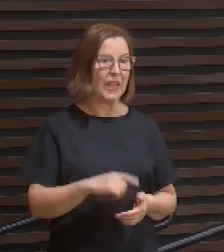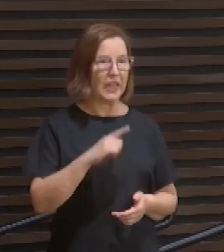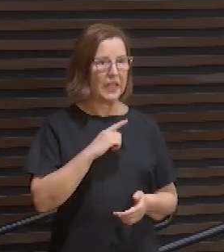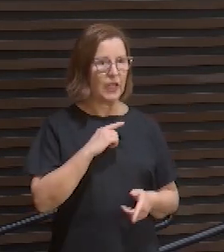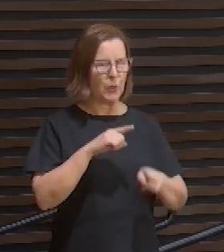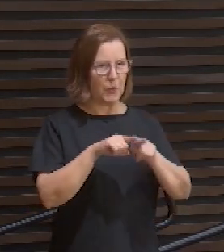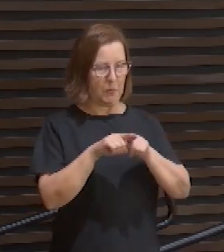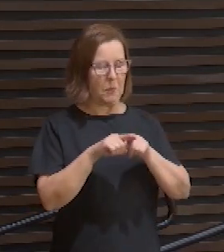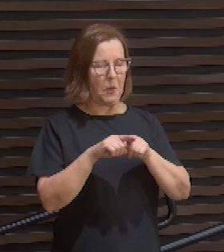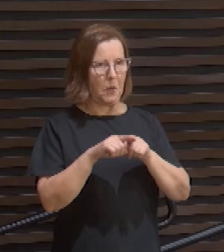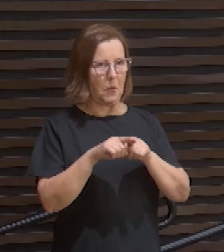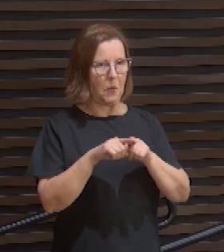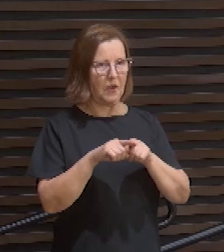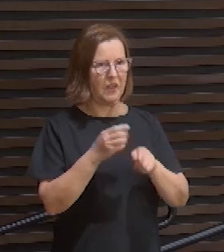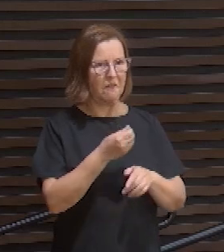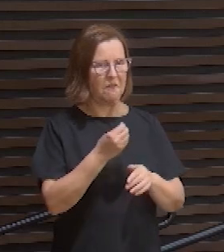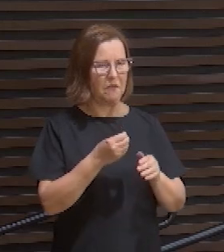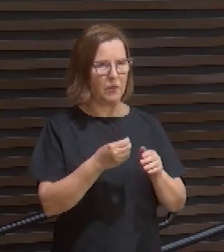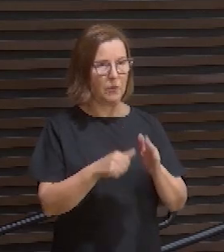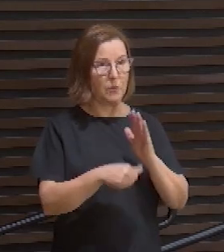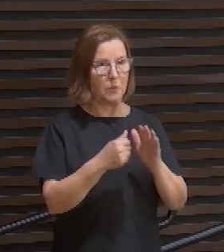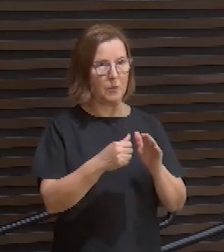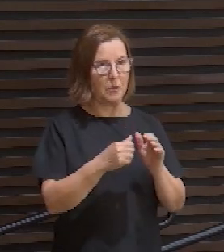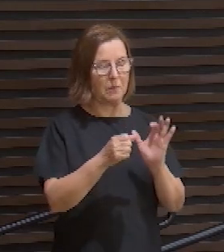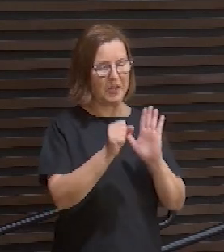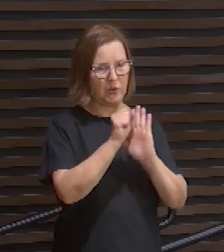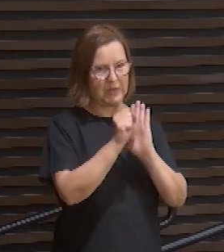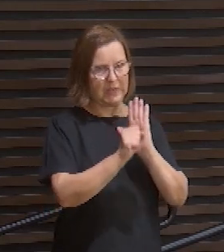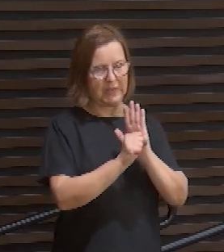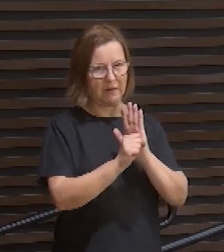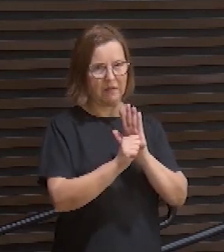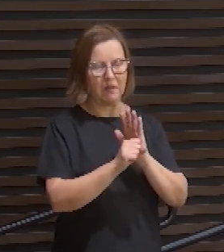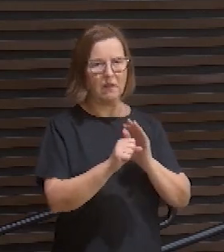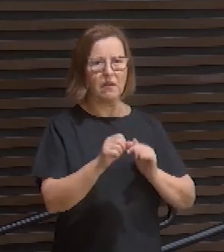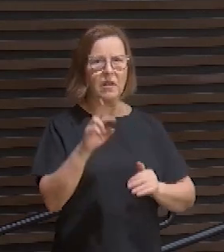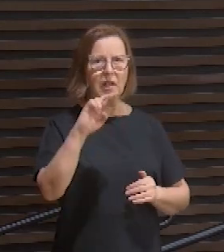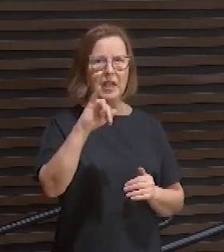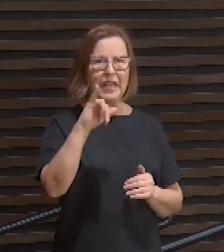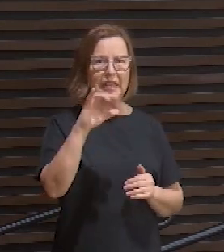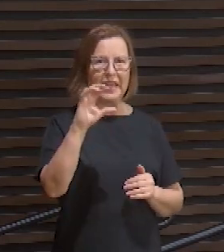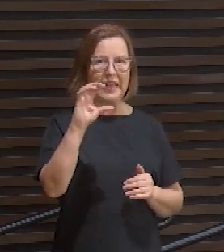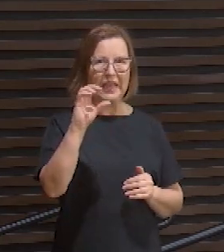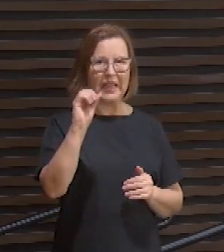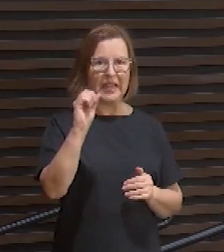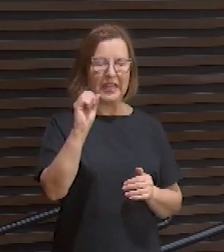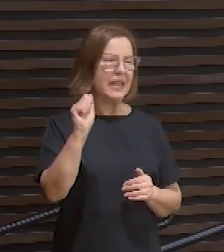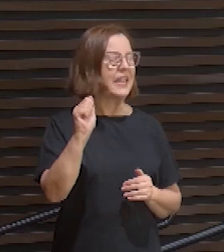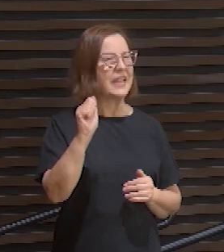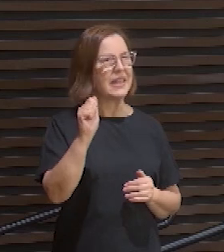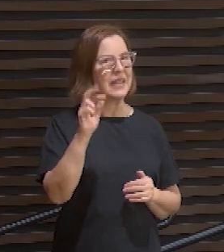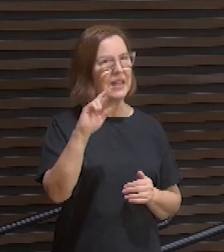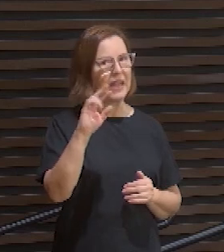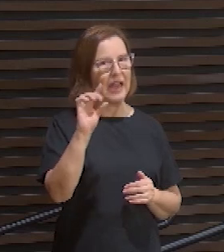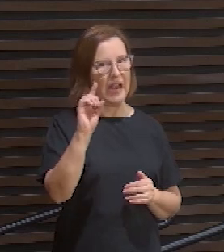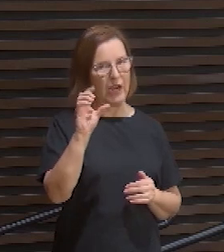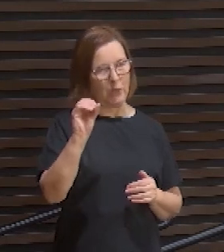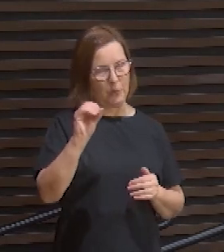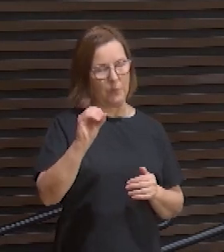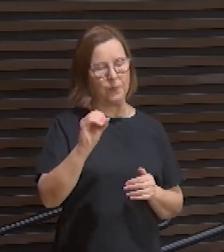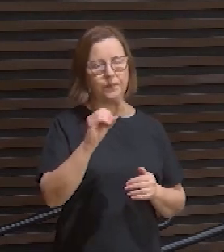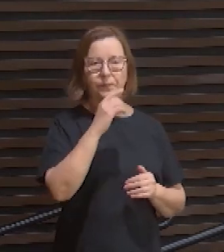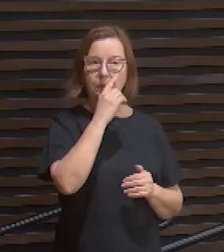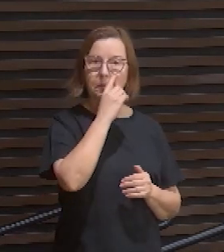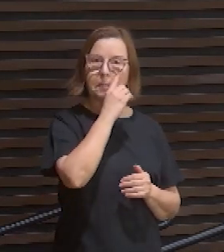primeiro século, chamado Policarpo de Esmirna, ele foi discípulo do apóstolo João, foi bispo